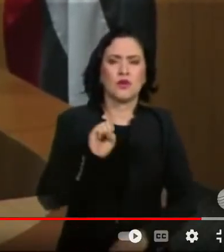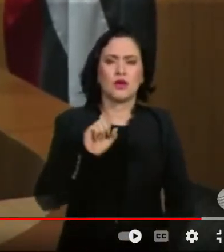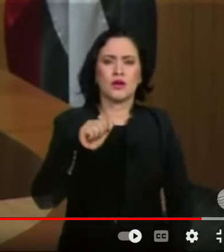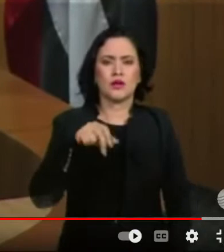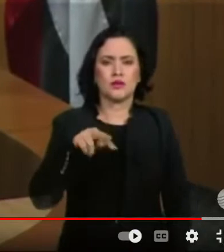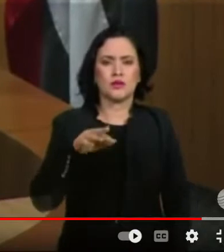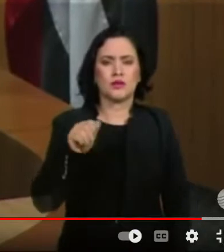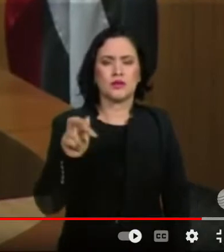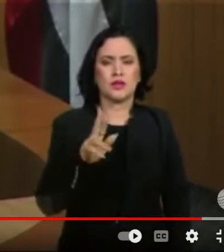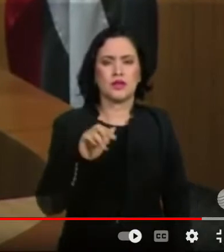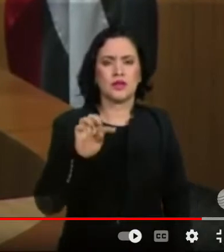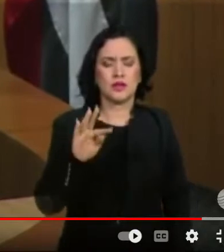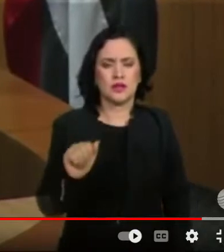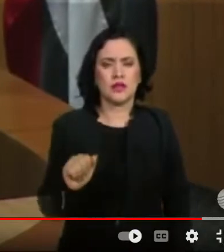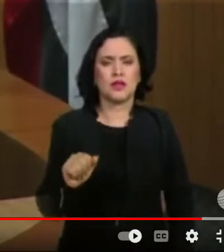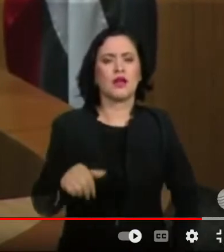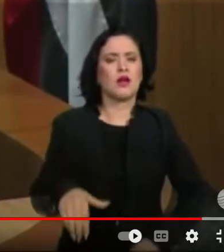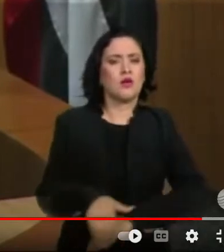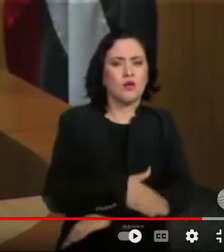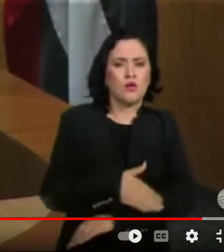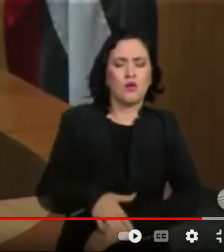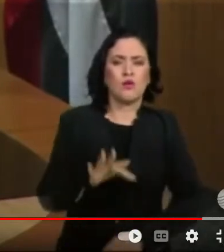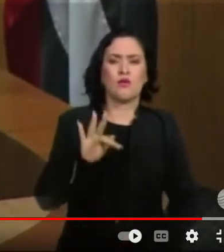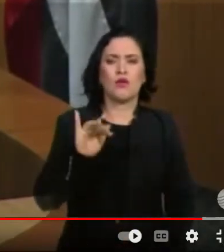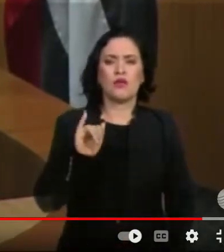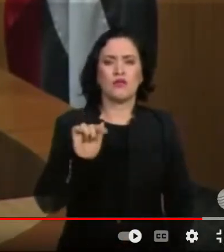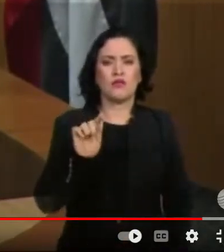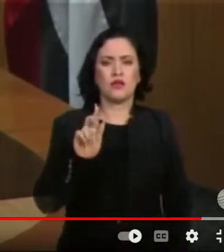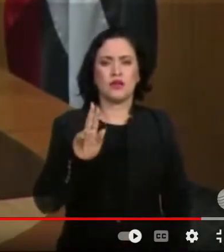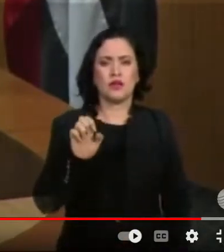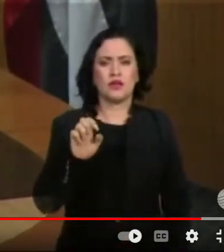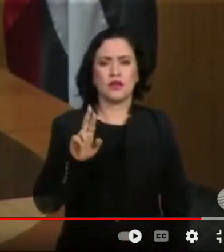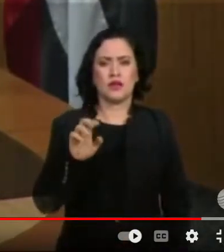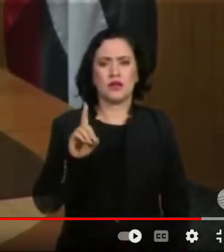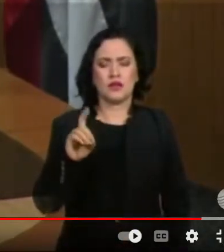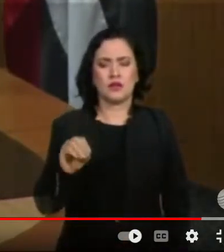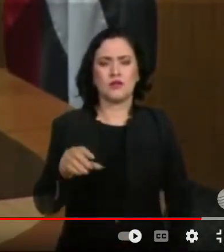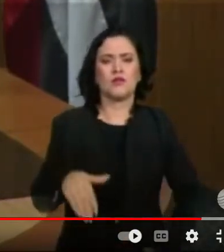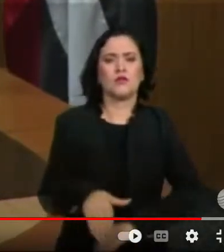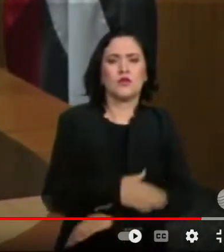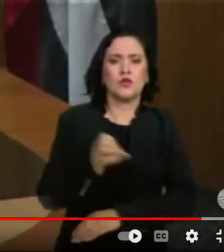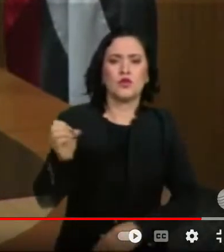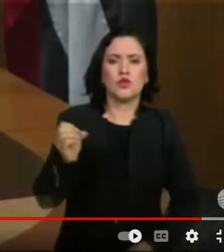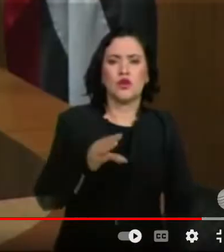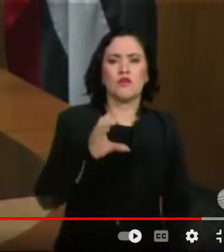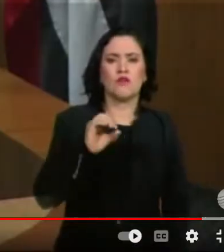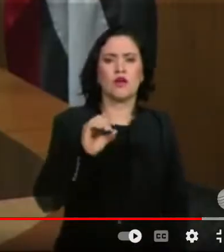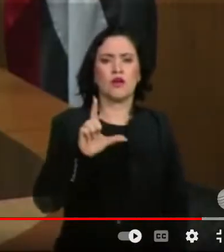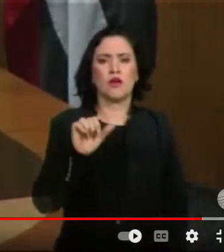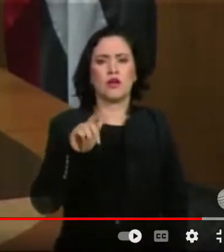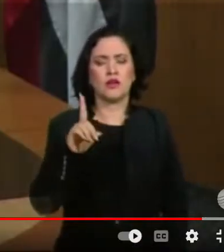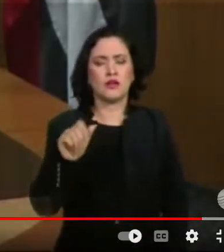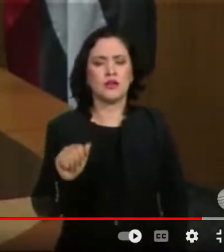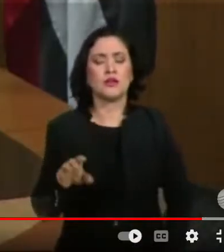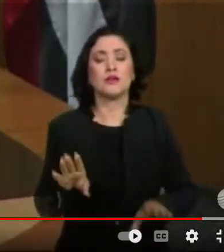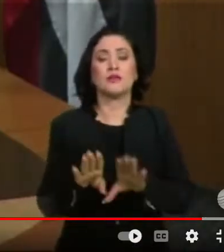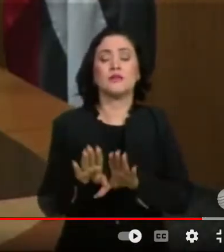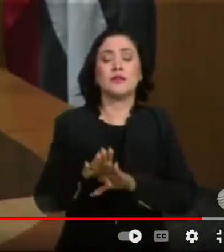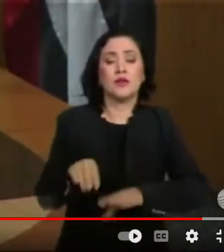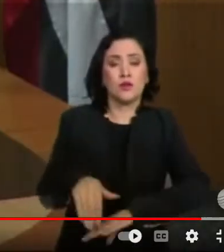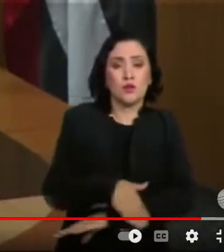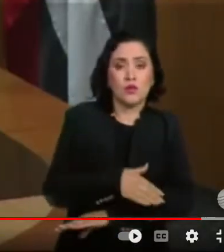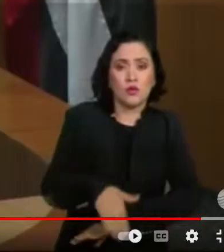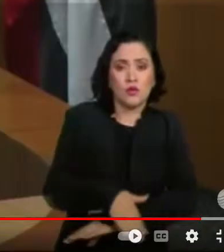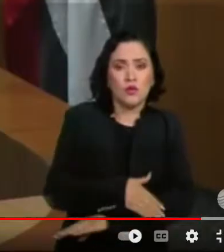a Travessa Nova Olinda, a Travessa Ayrton Senna, fui na Rua União, que também está com a pavimentação toda